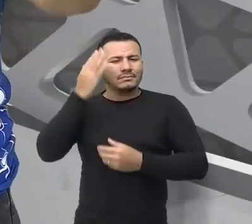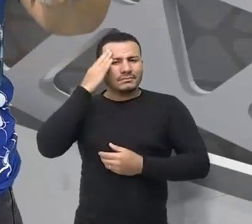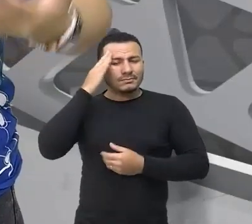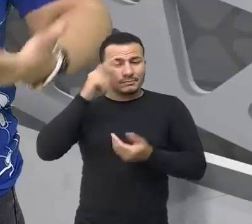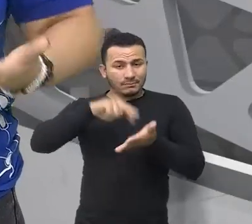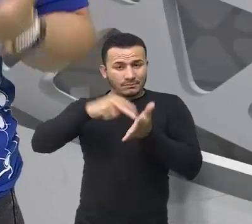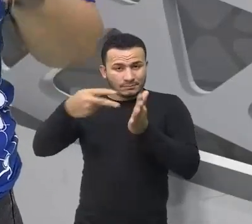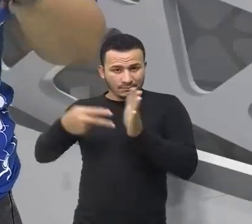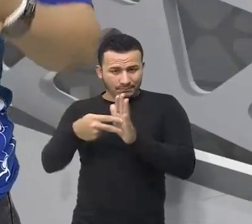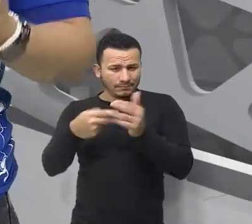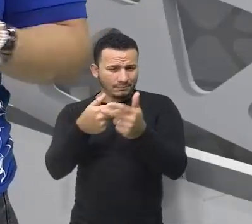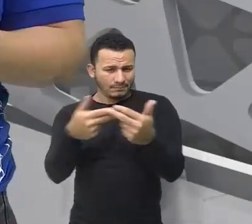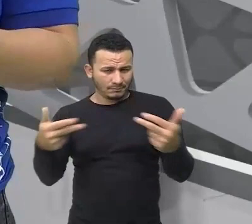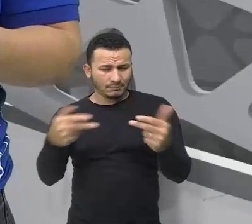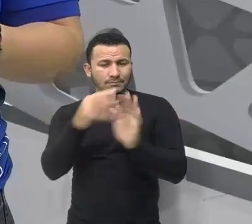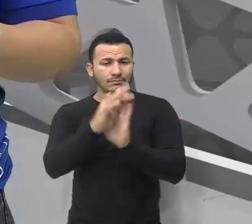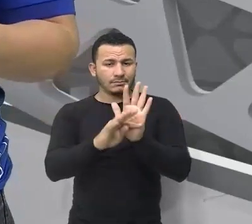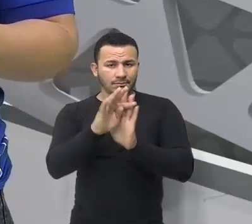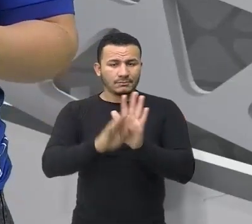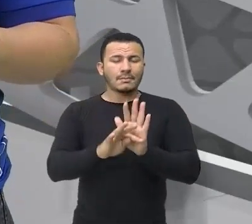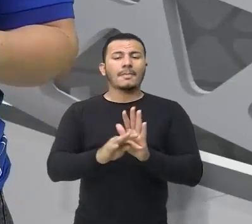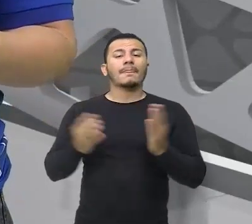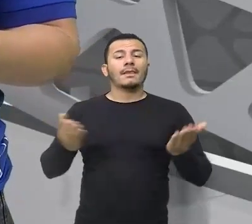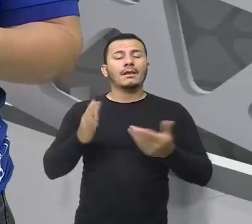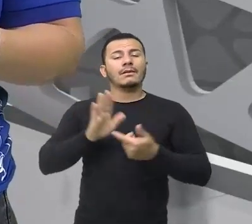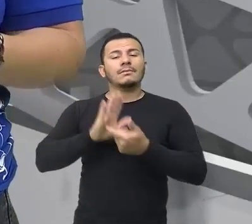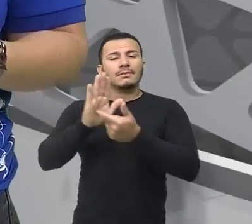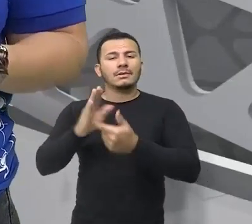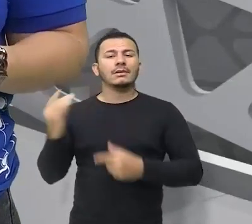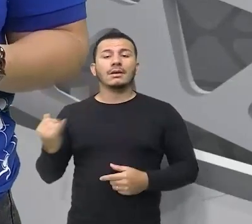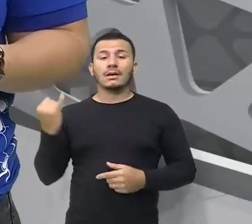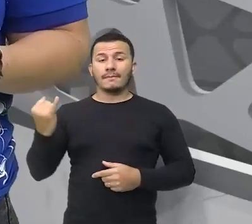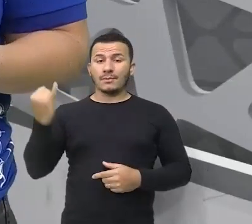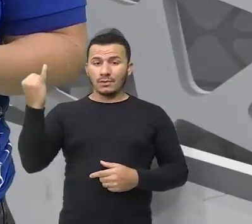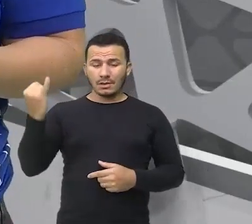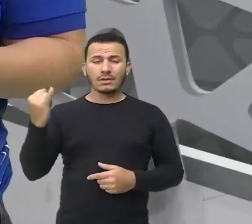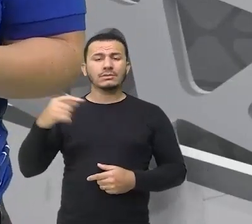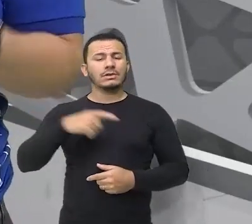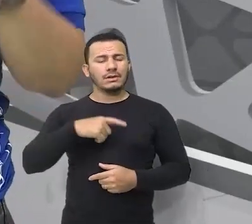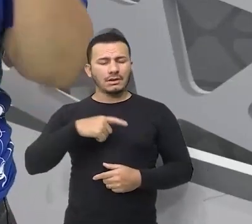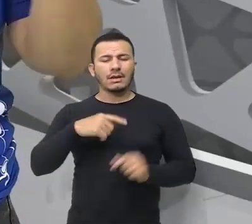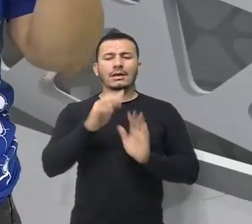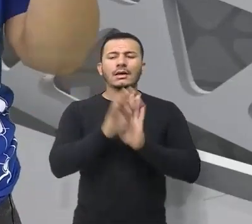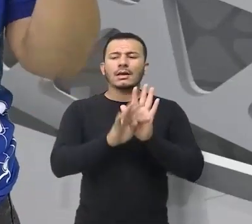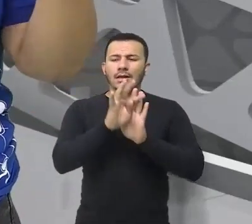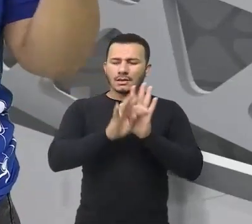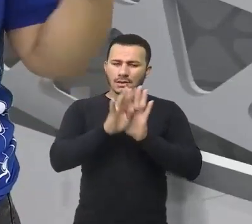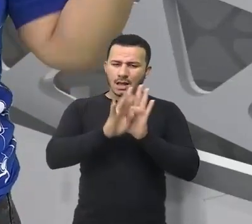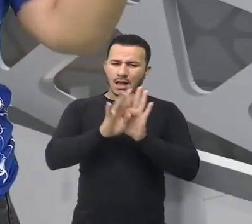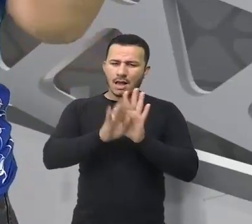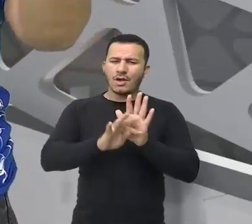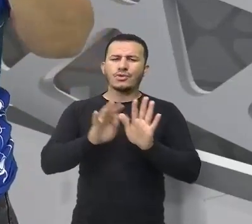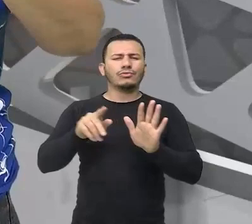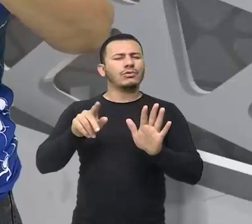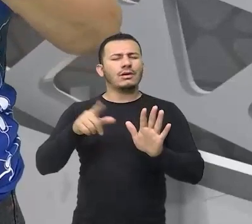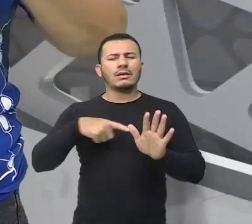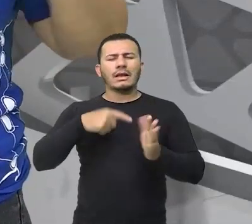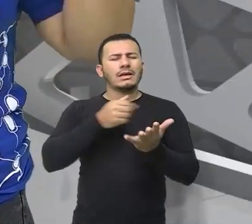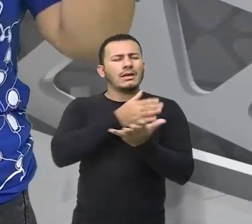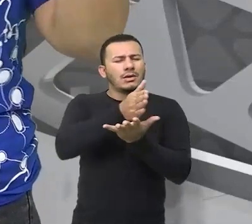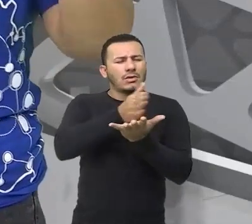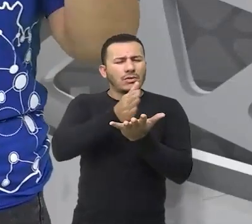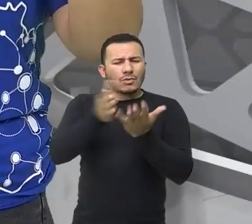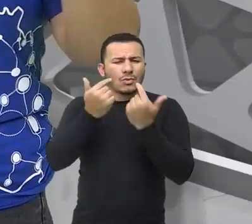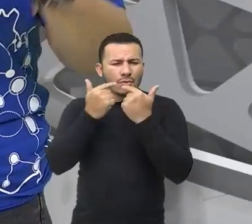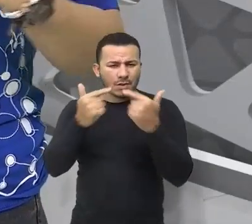agora mostrar para vocês como é importante tratar esse tipo de texto que a gente tem, que é